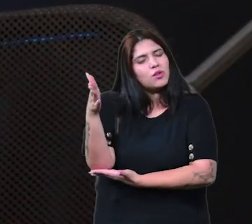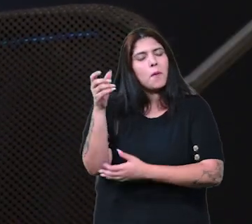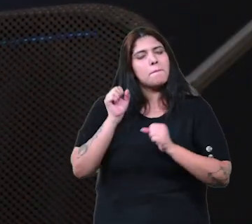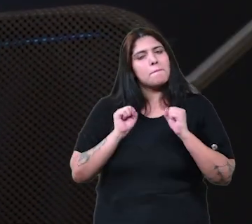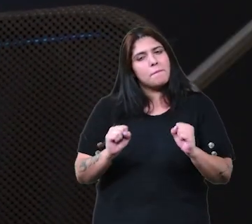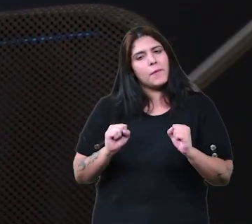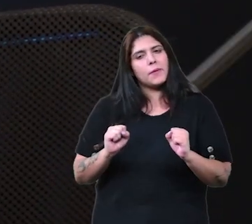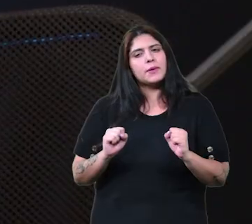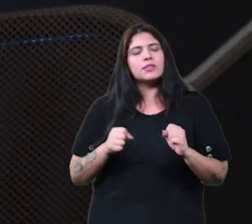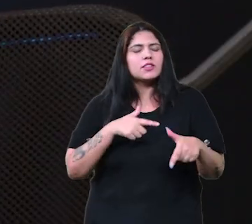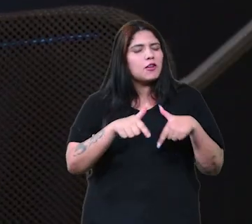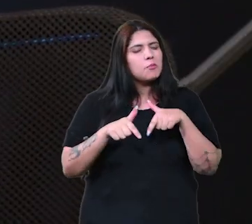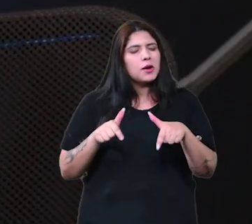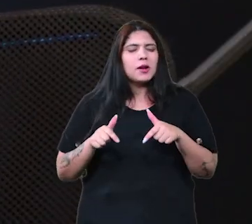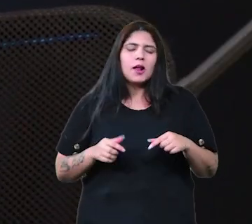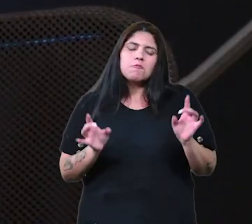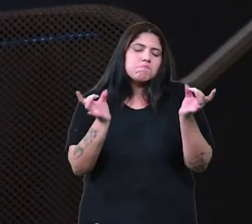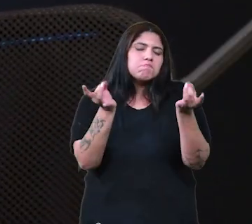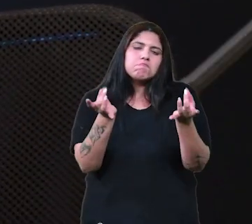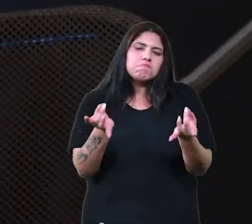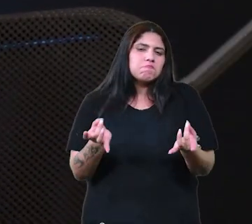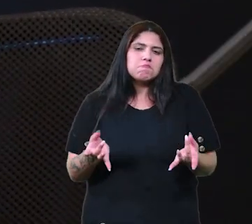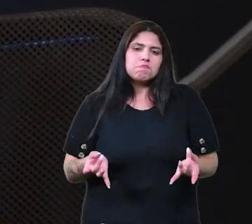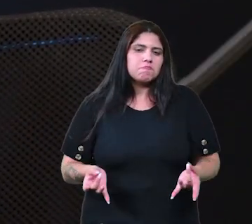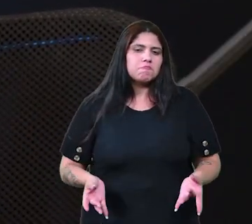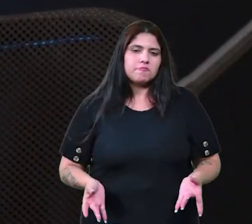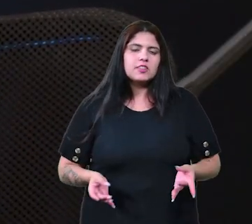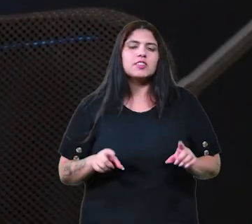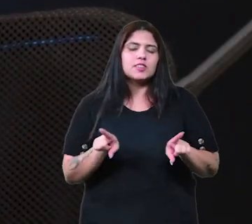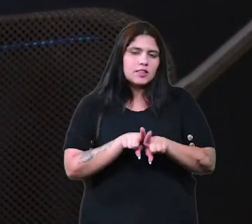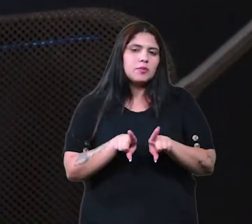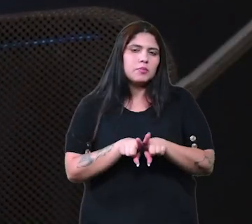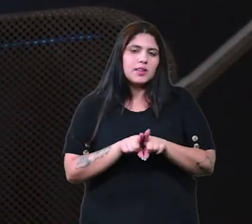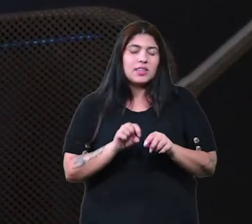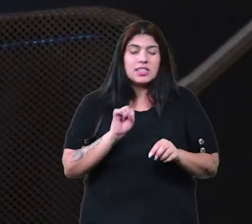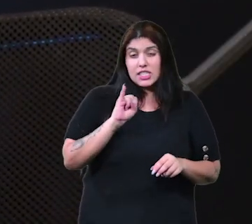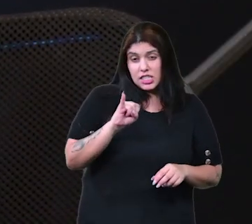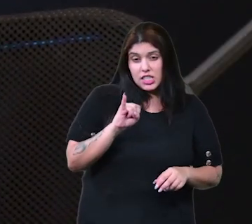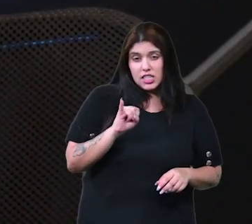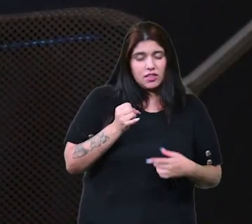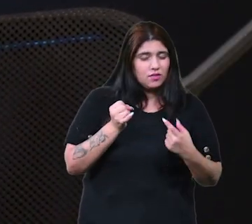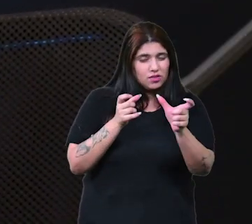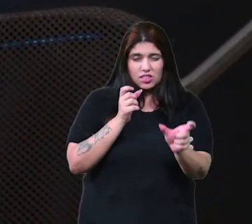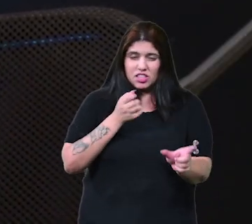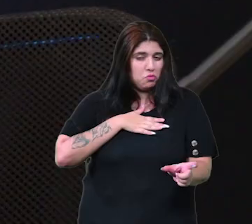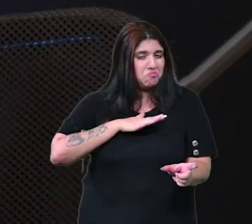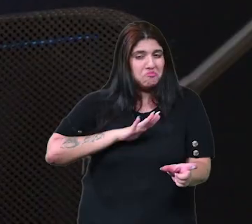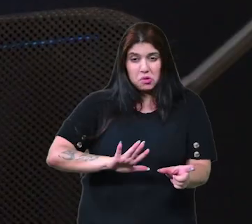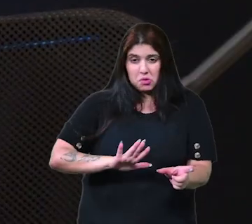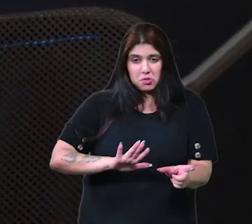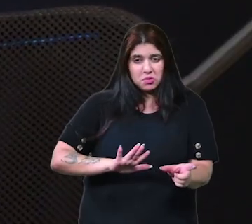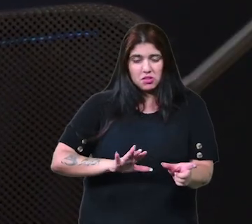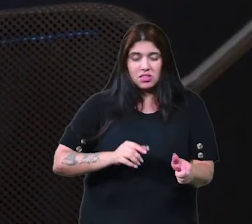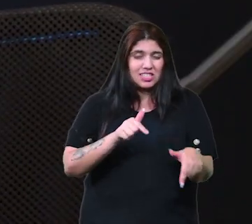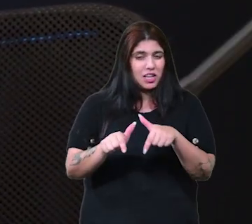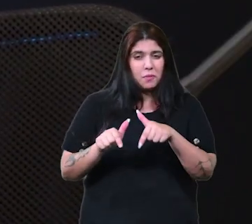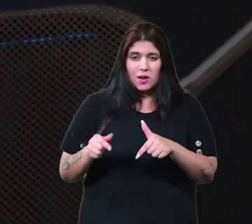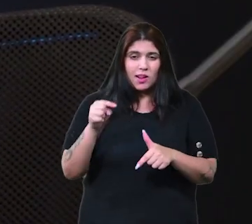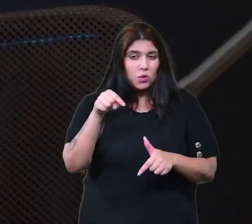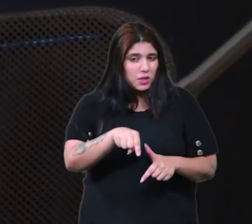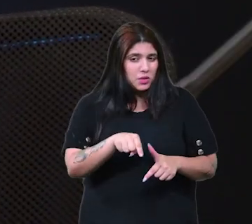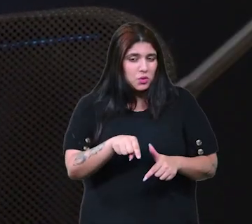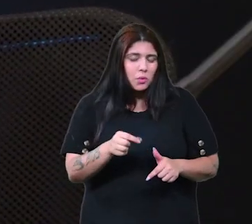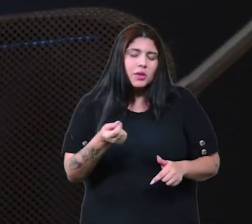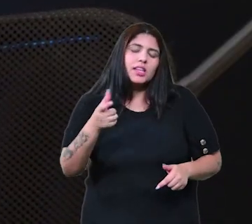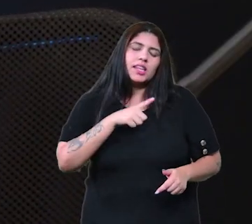é tua pegada, né? Se não é tua praia, realmente essa coisa mais dinâmica, essa entrega, tem outras possibilidades. Mas